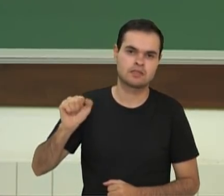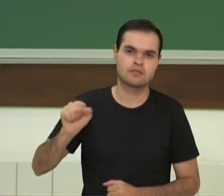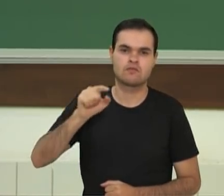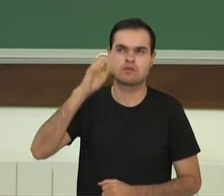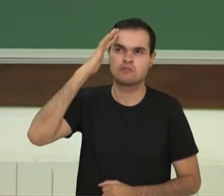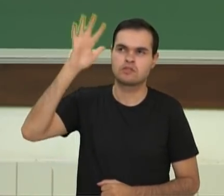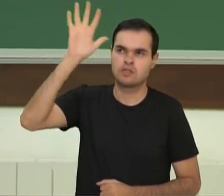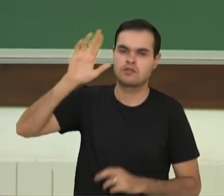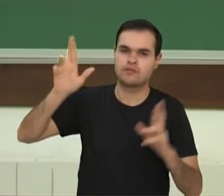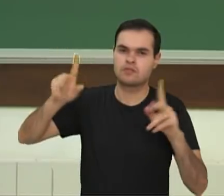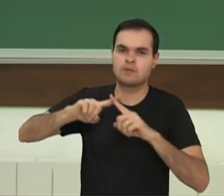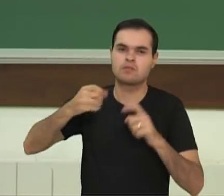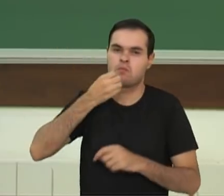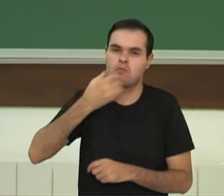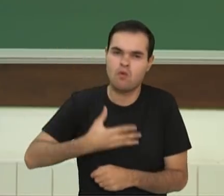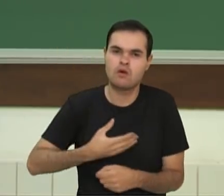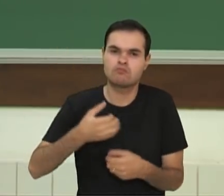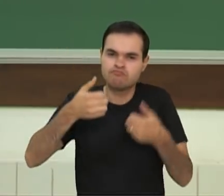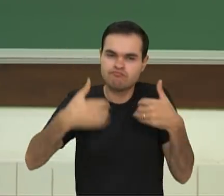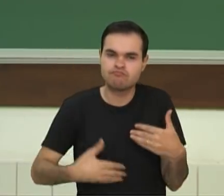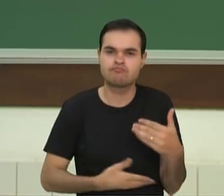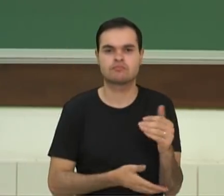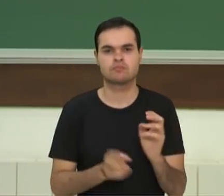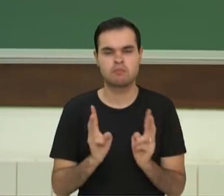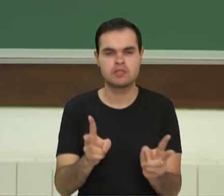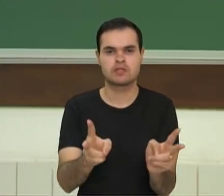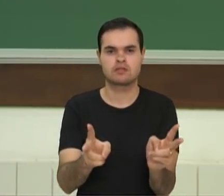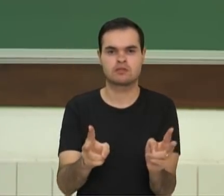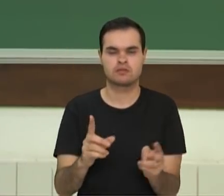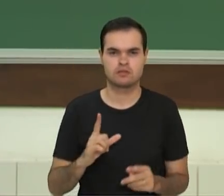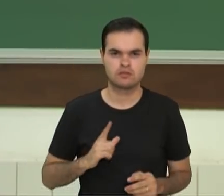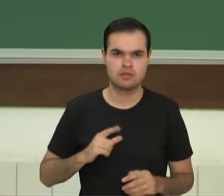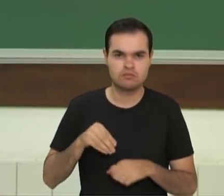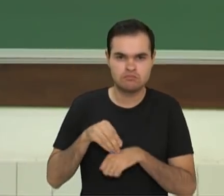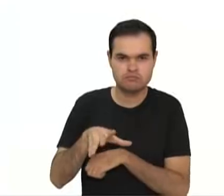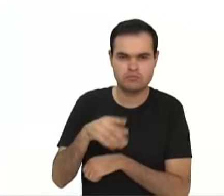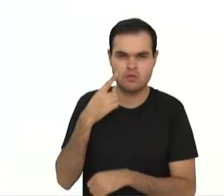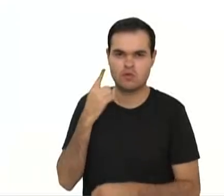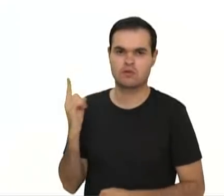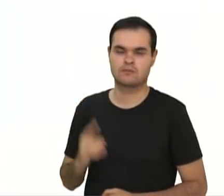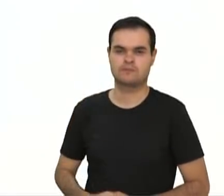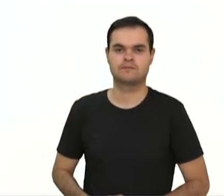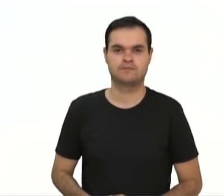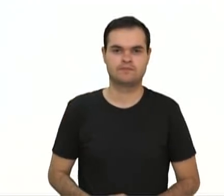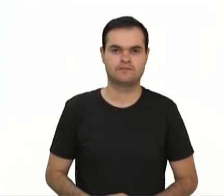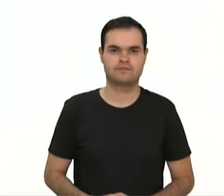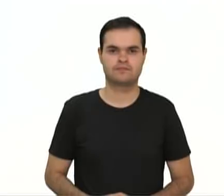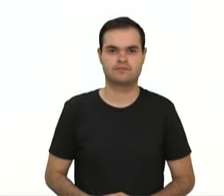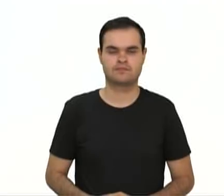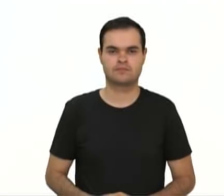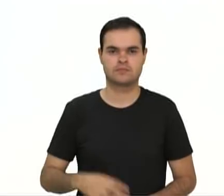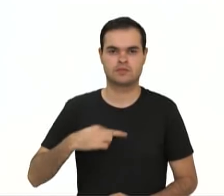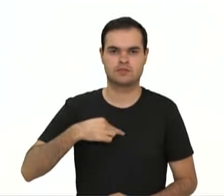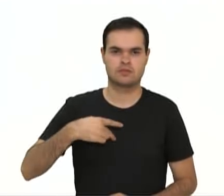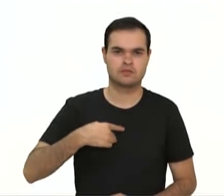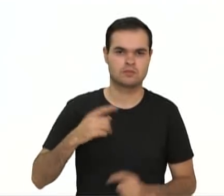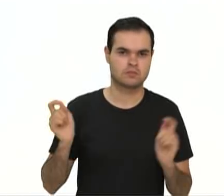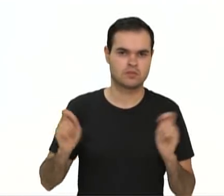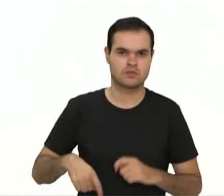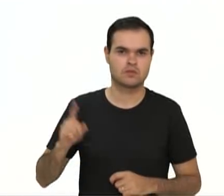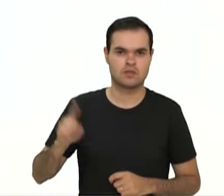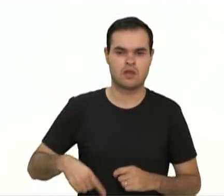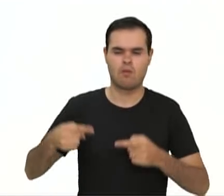mas é uma boa justificativa, mantenha. Tem uma sugestão aqui, confira. Um sentido possível é